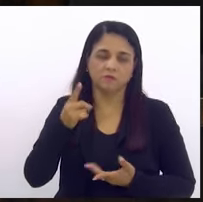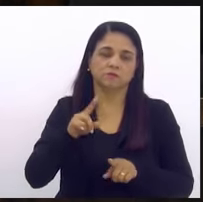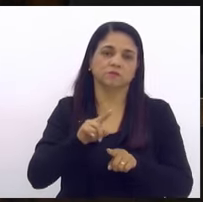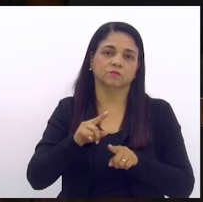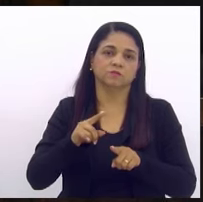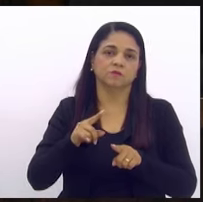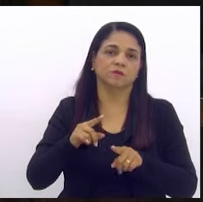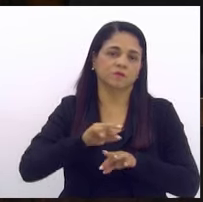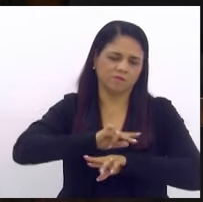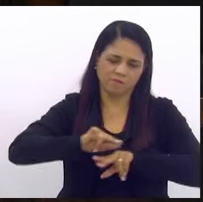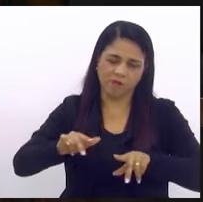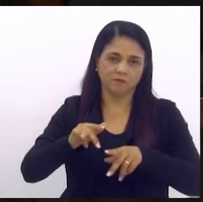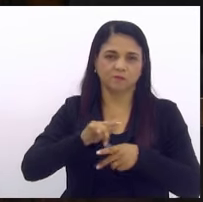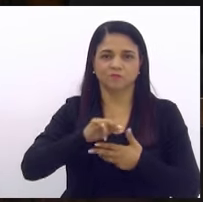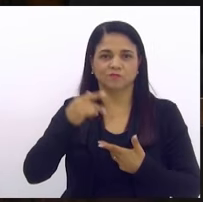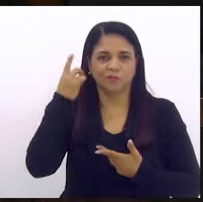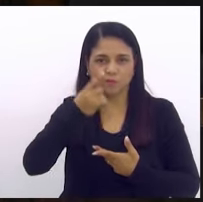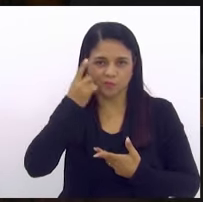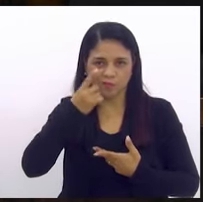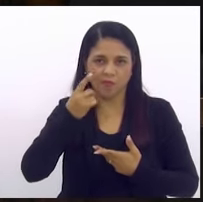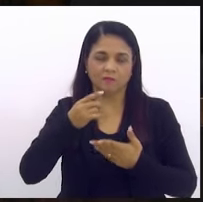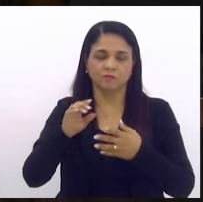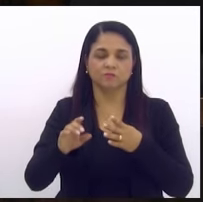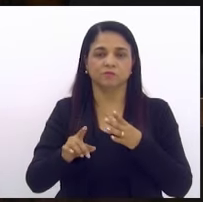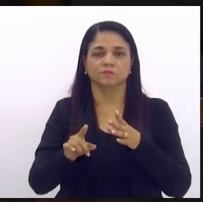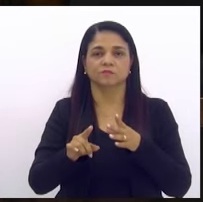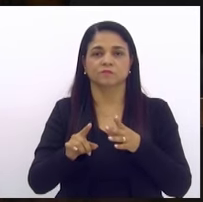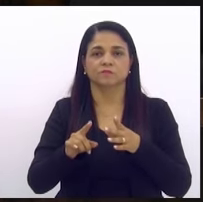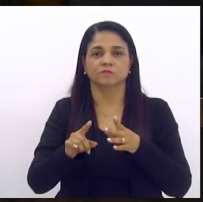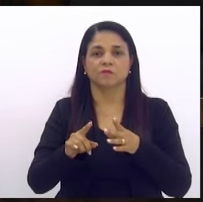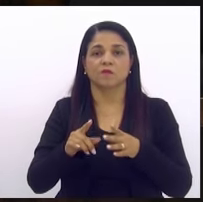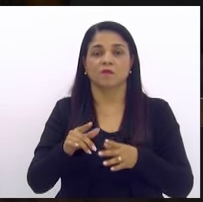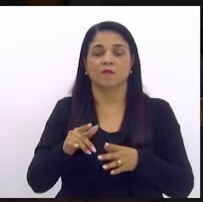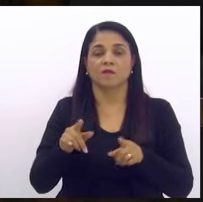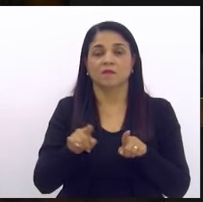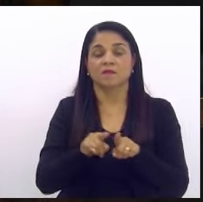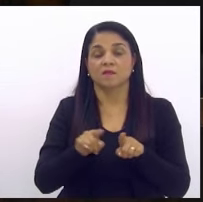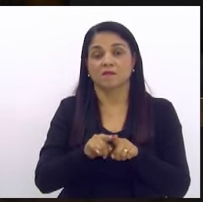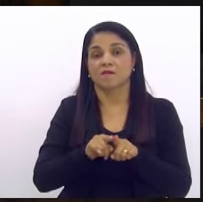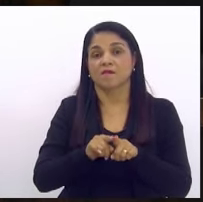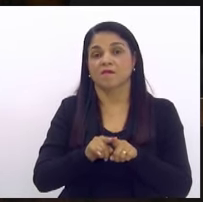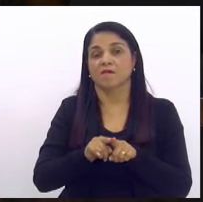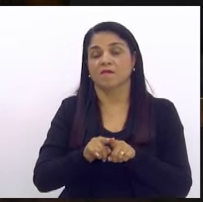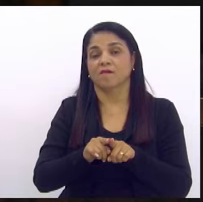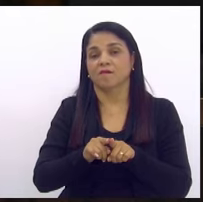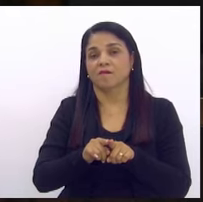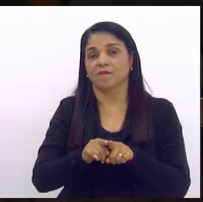Eliomar Coelho, enfermeira Rejane, Renata Souza, Flávio Serafini e Marcelo Dino,